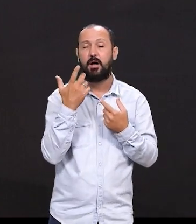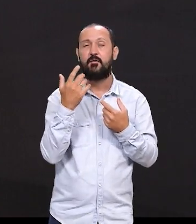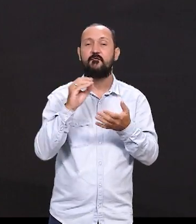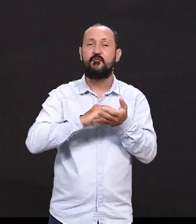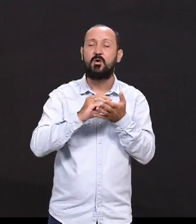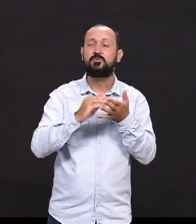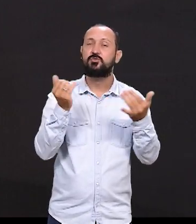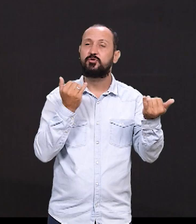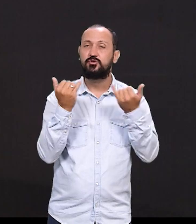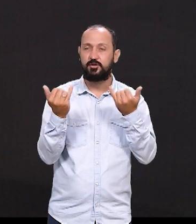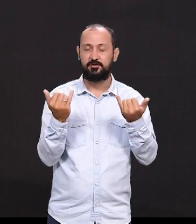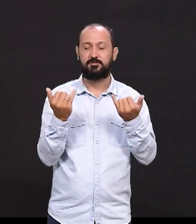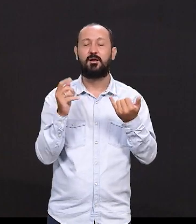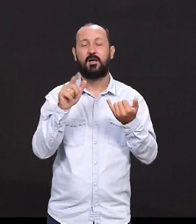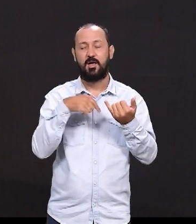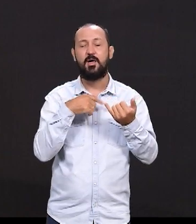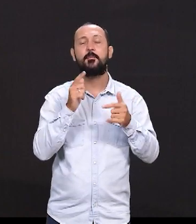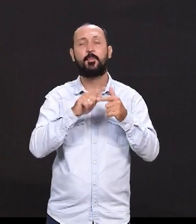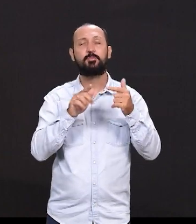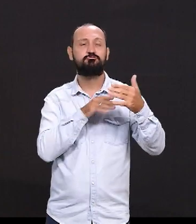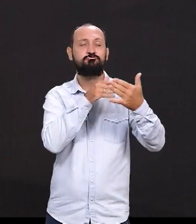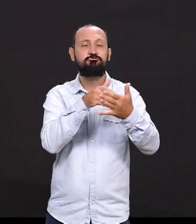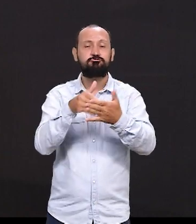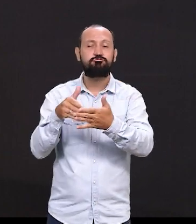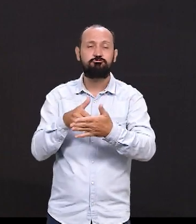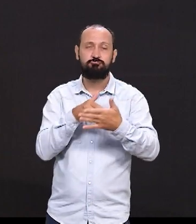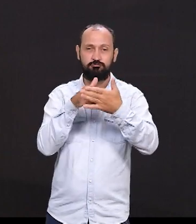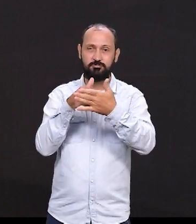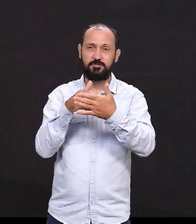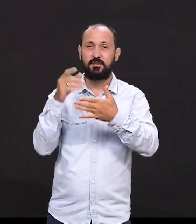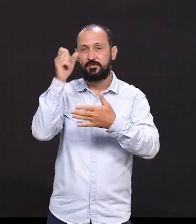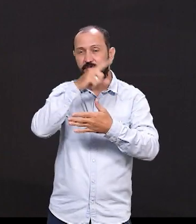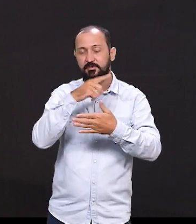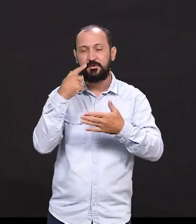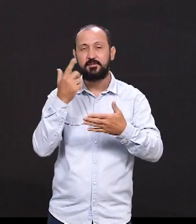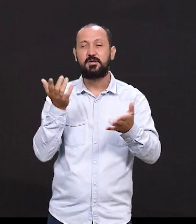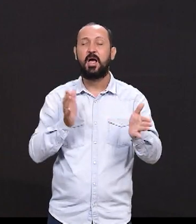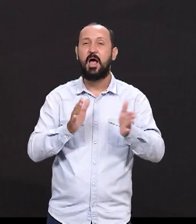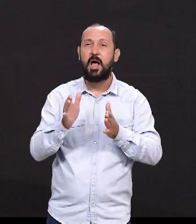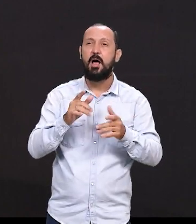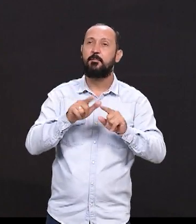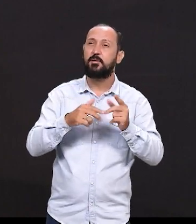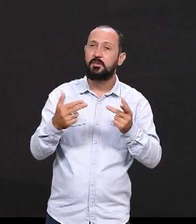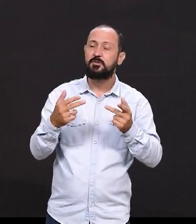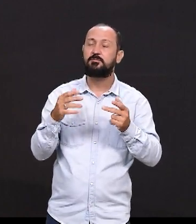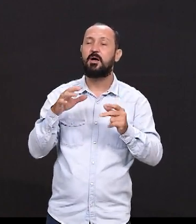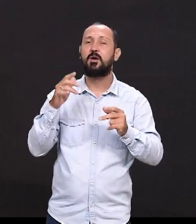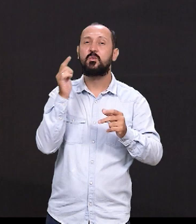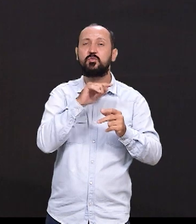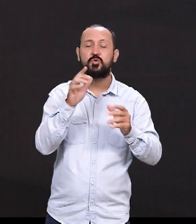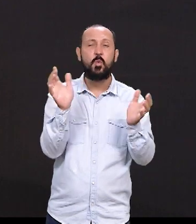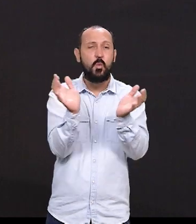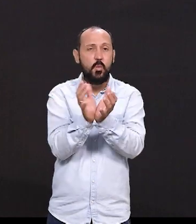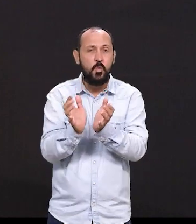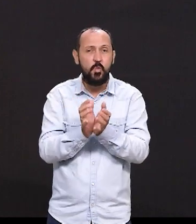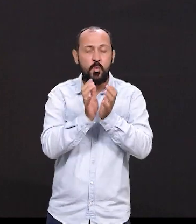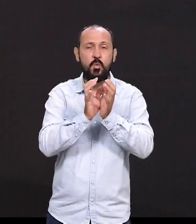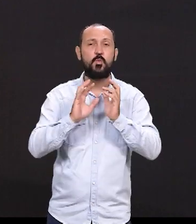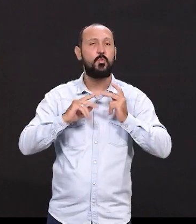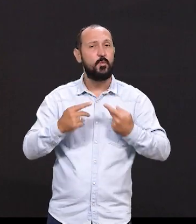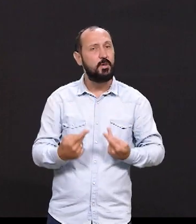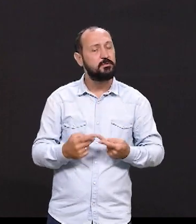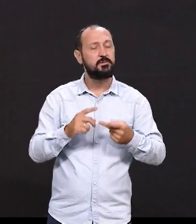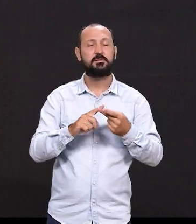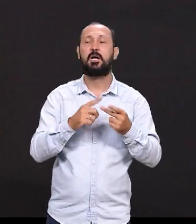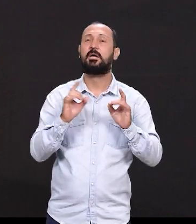a desinformação tudo isso são obstáculos tá até mesmo a dificuldade de acesso a equipamentos dificuldade de acesso a uma equipe uma